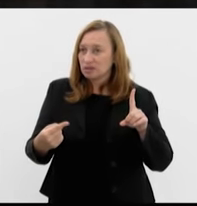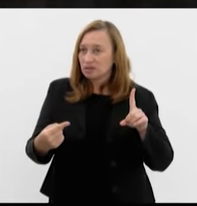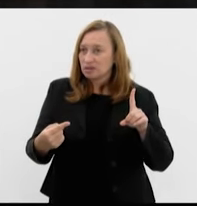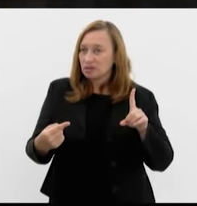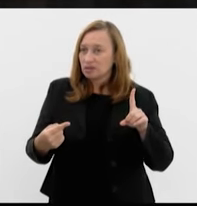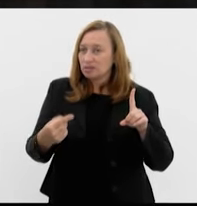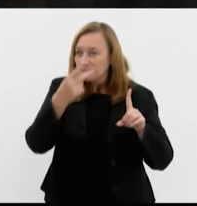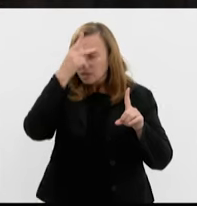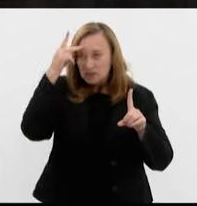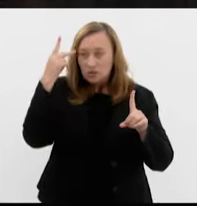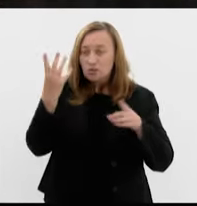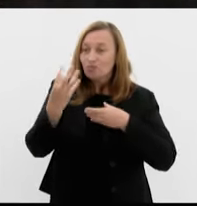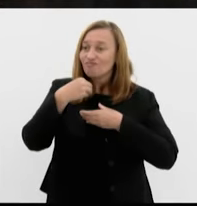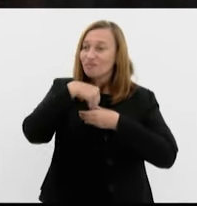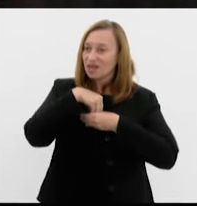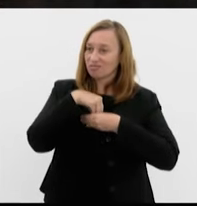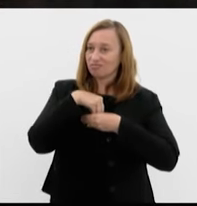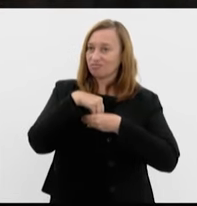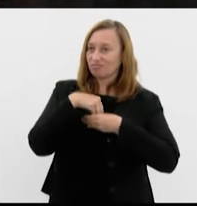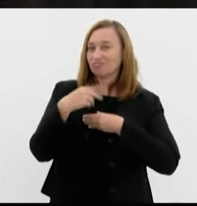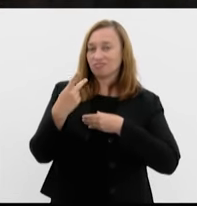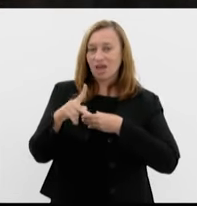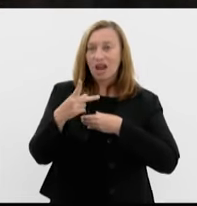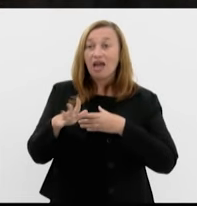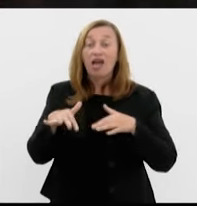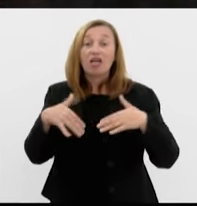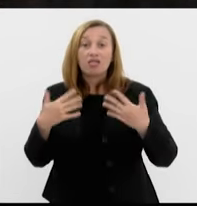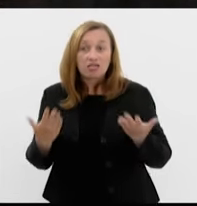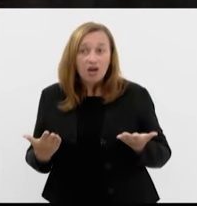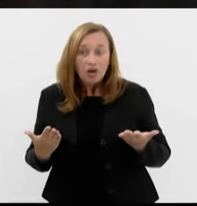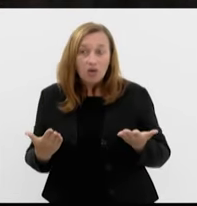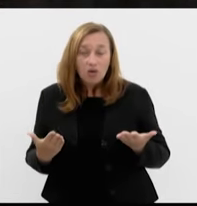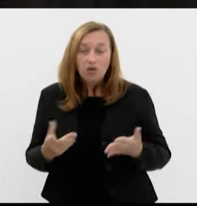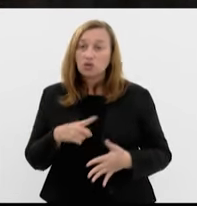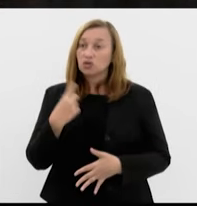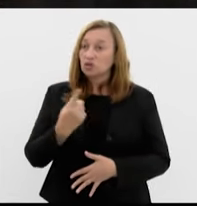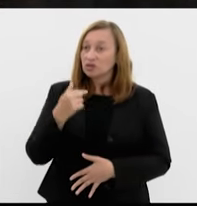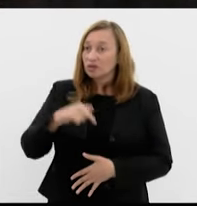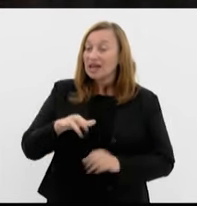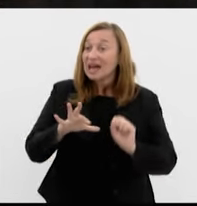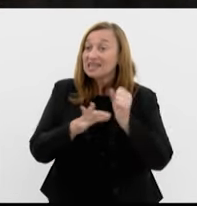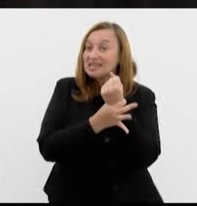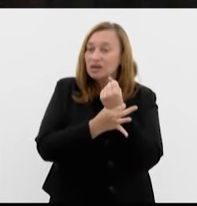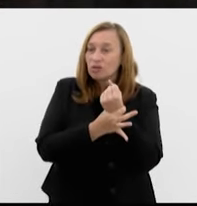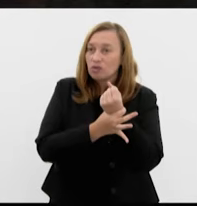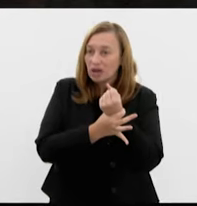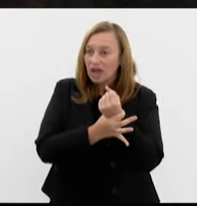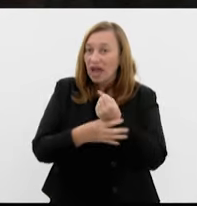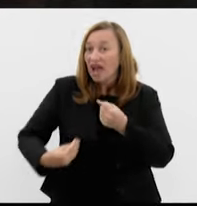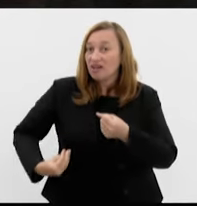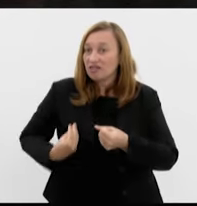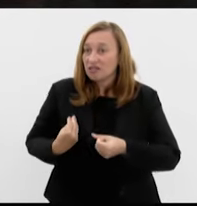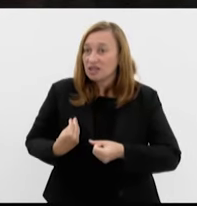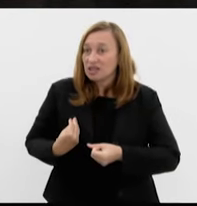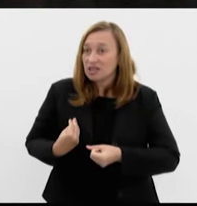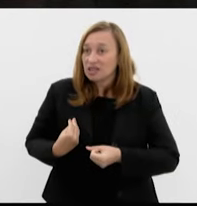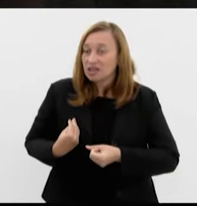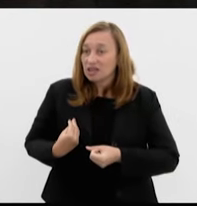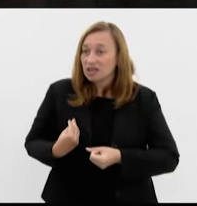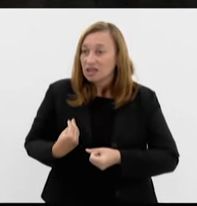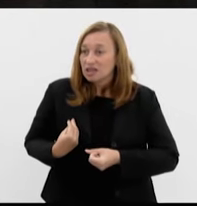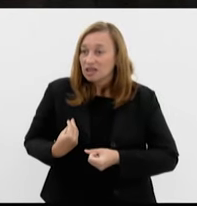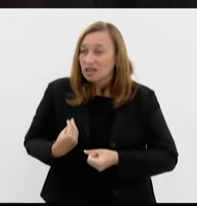dela portanto há de se manter e nós estamos aqui para garantir o direito deste ser é evidente